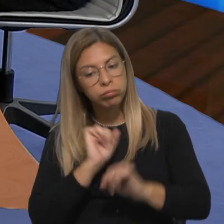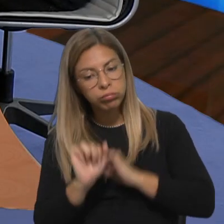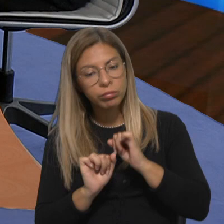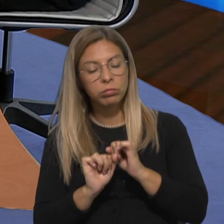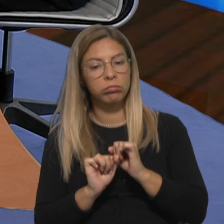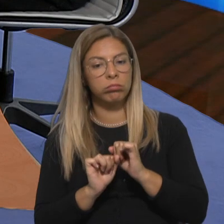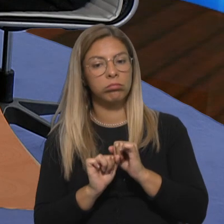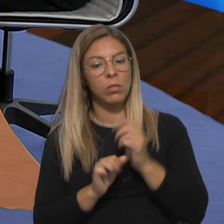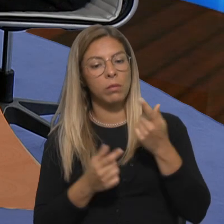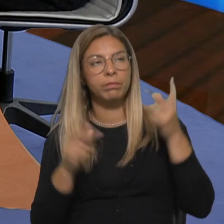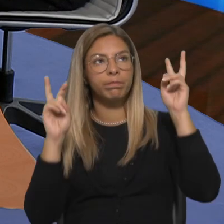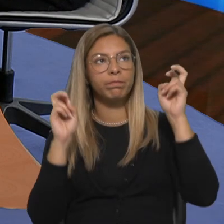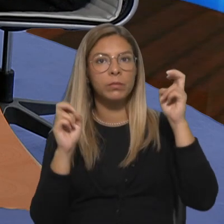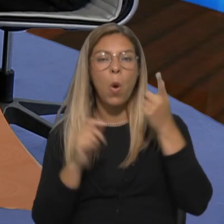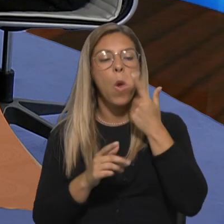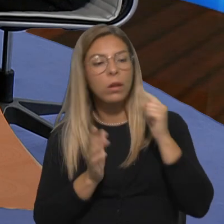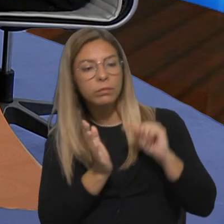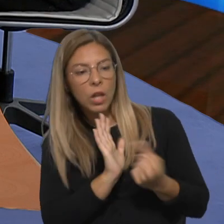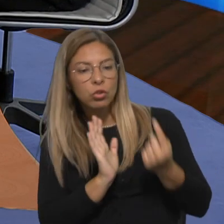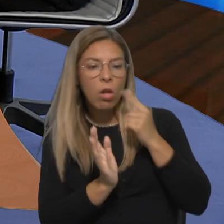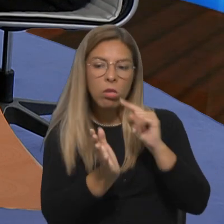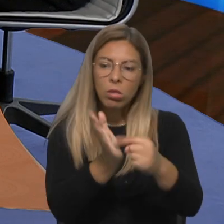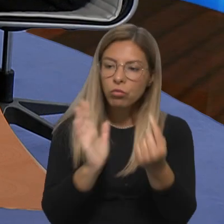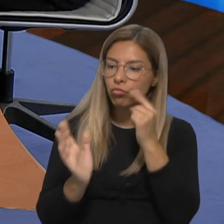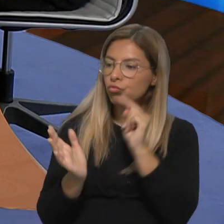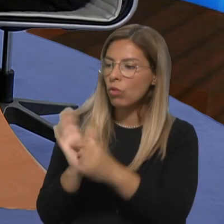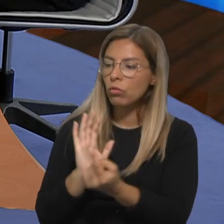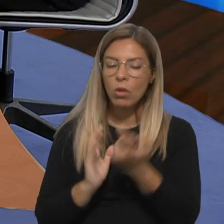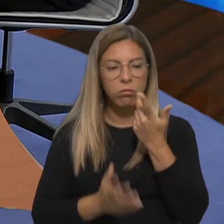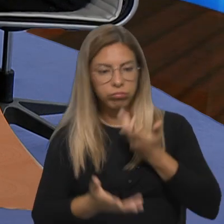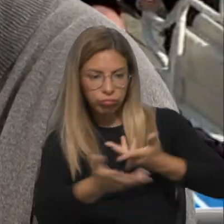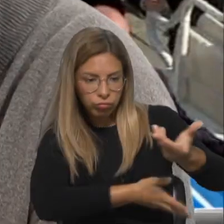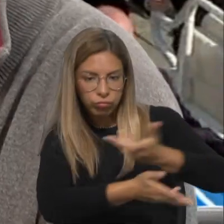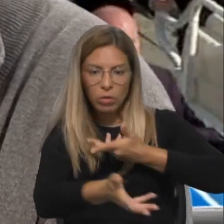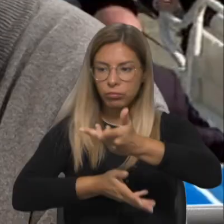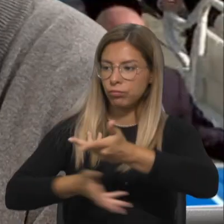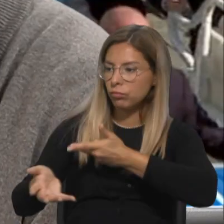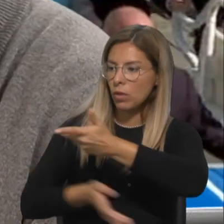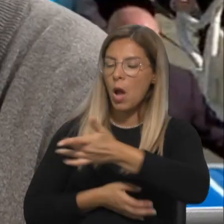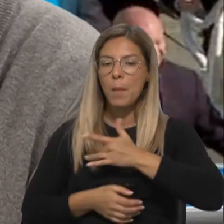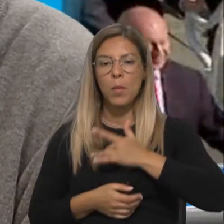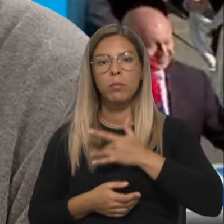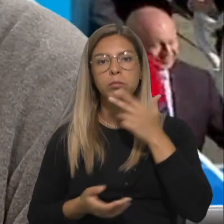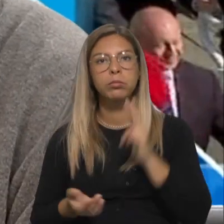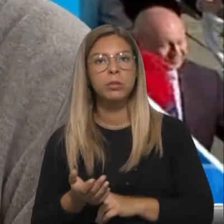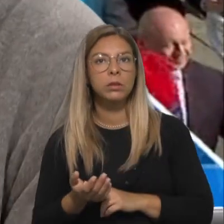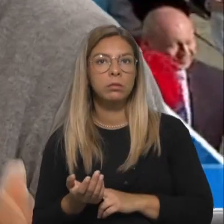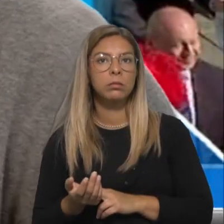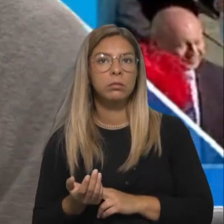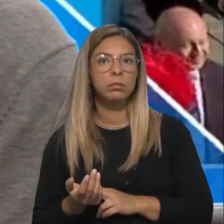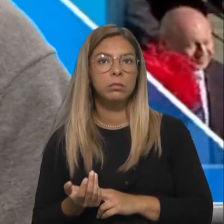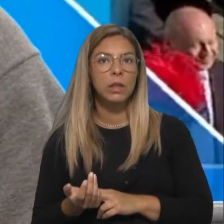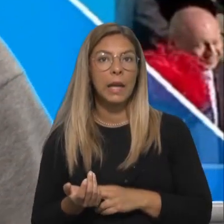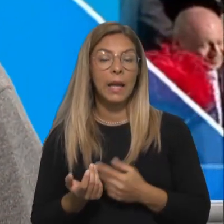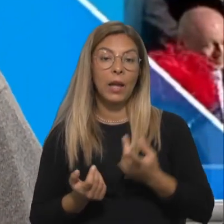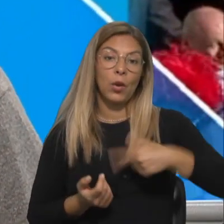laboratório onde nós experimentamos a caridade, a proximidade, o amor recíproco, para que depois o ponhamos em prática na grande